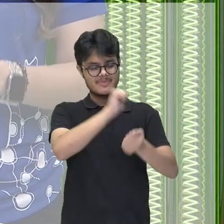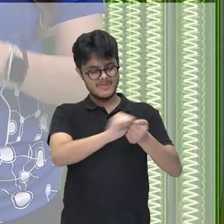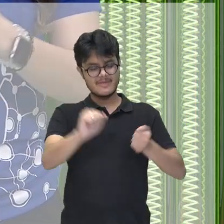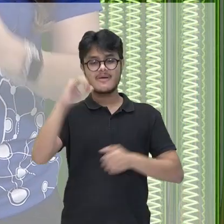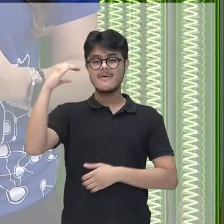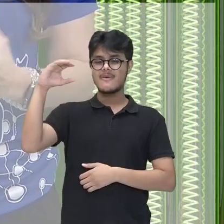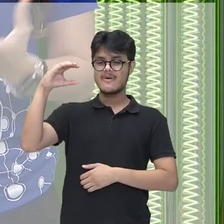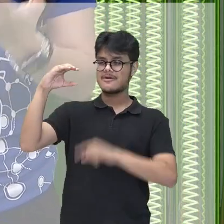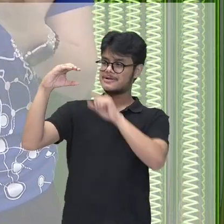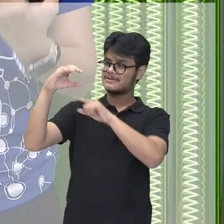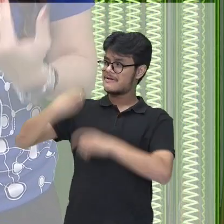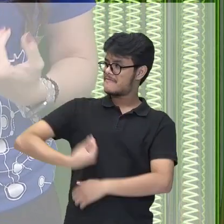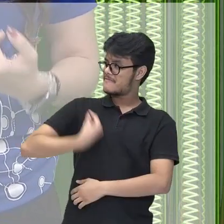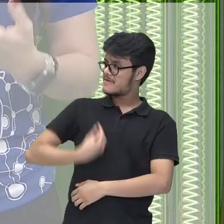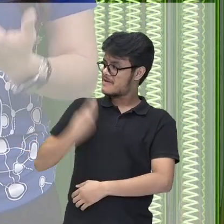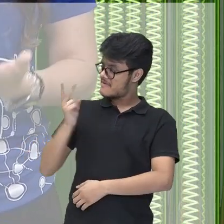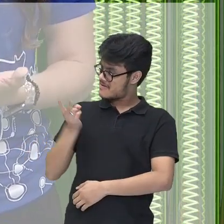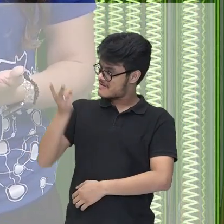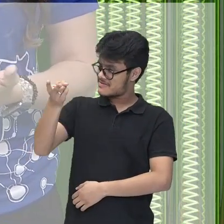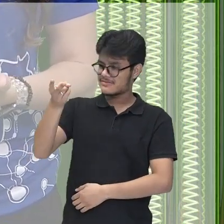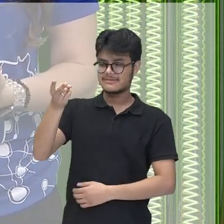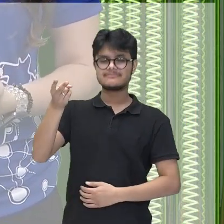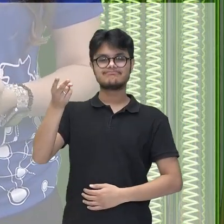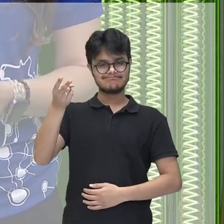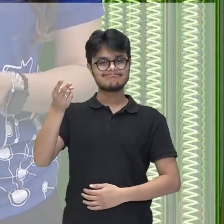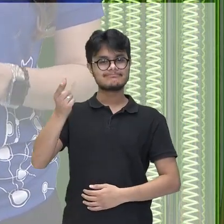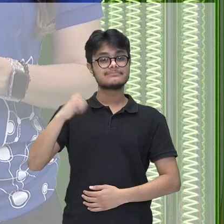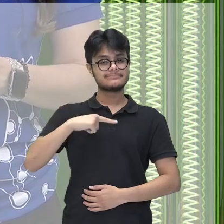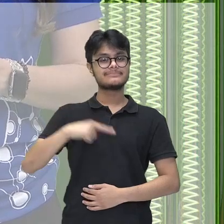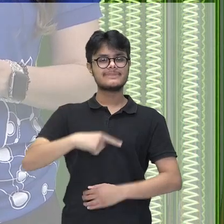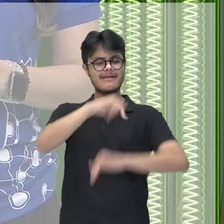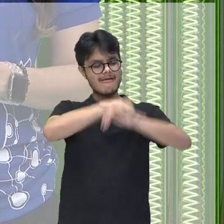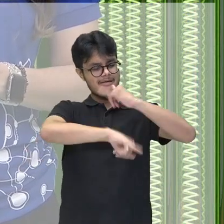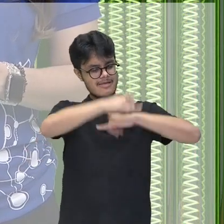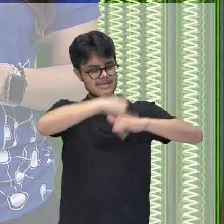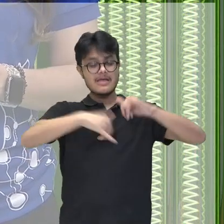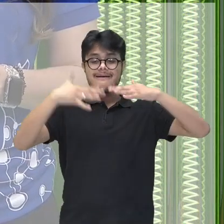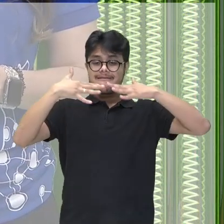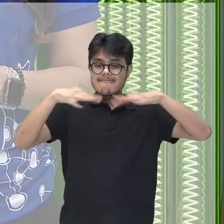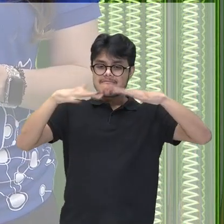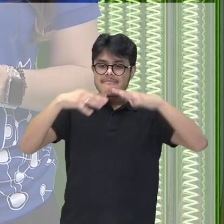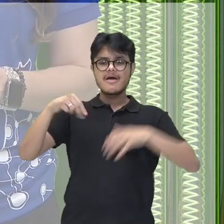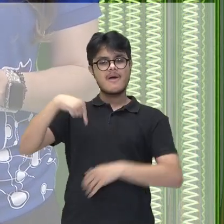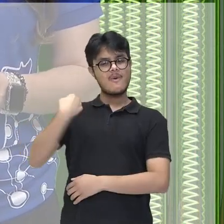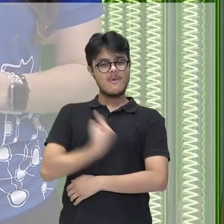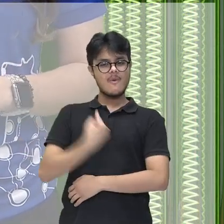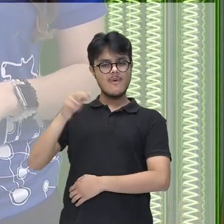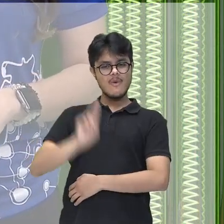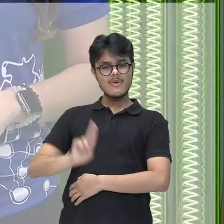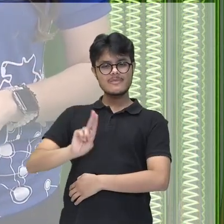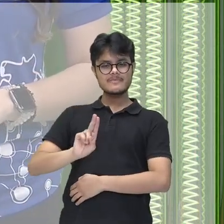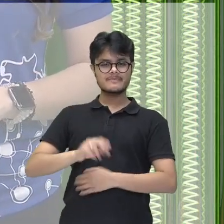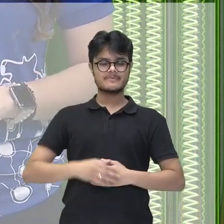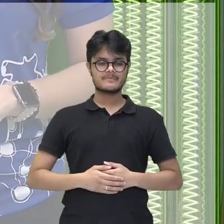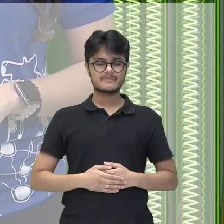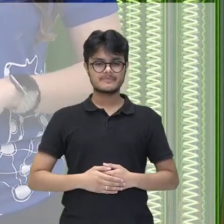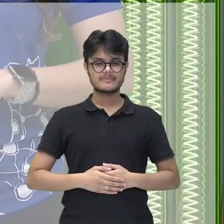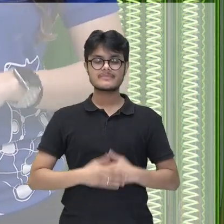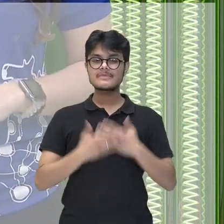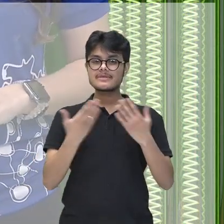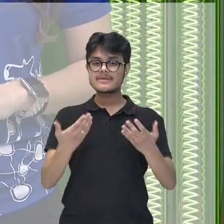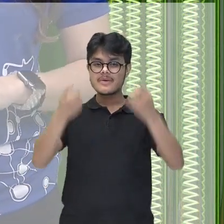ficasse ali, né, e formasse os combustíveis fósseis que a gente utiliza hoje, certo? Quando a gente fala